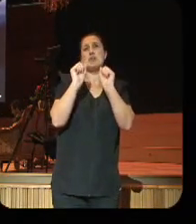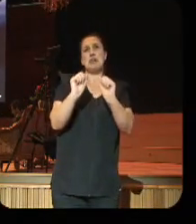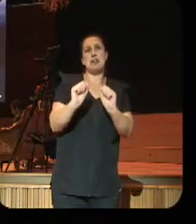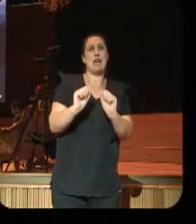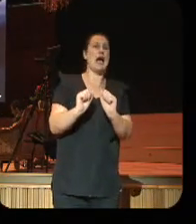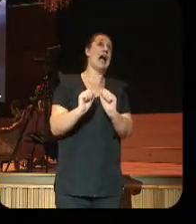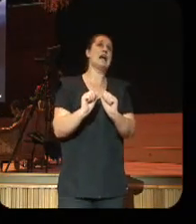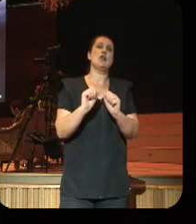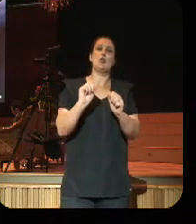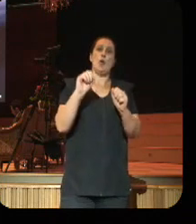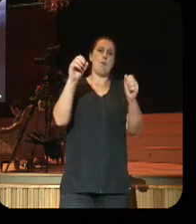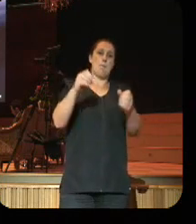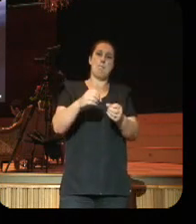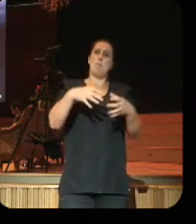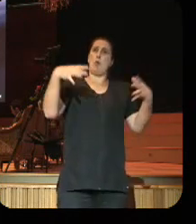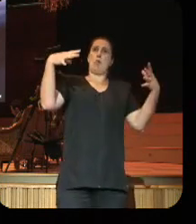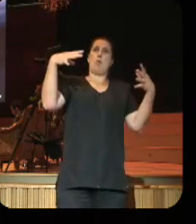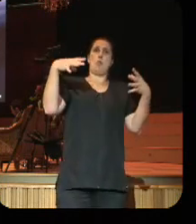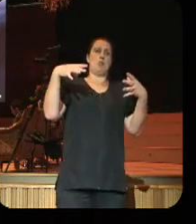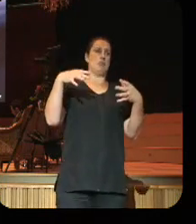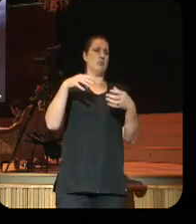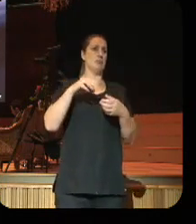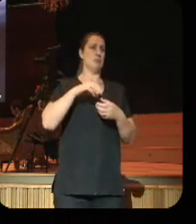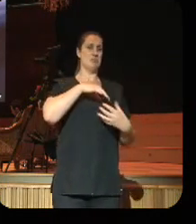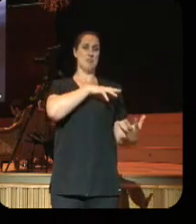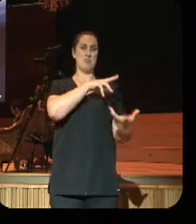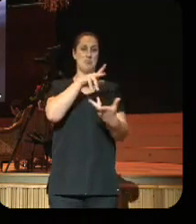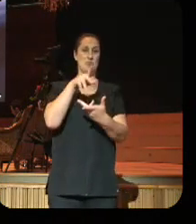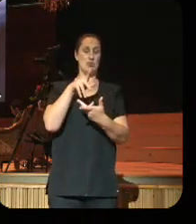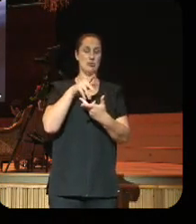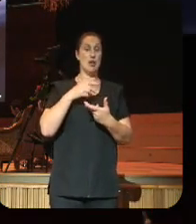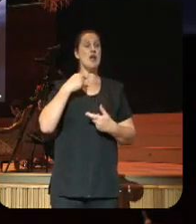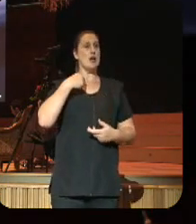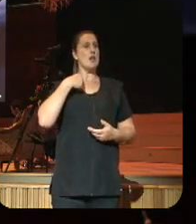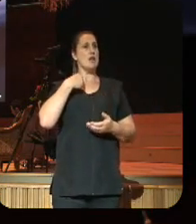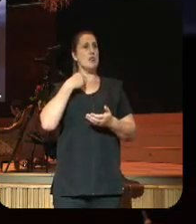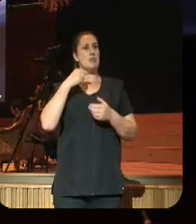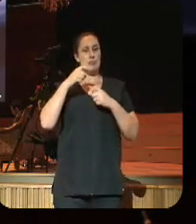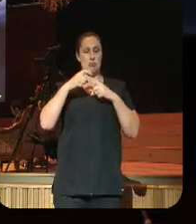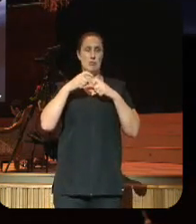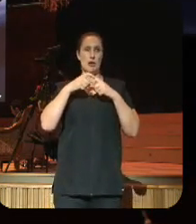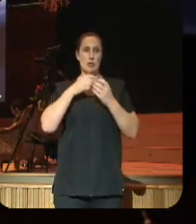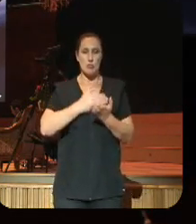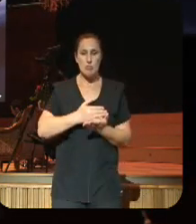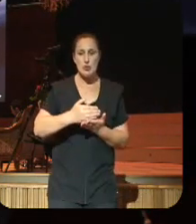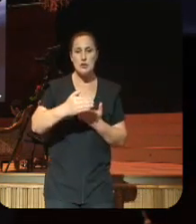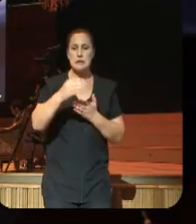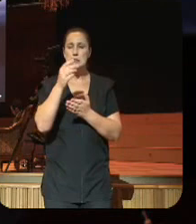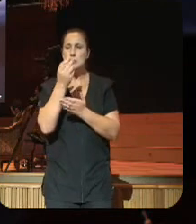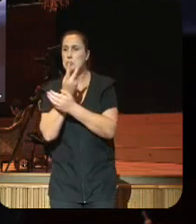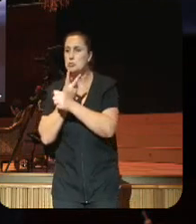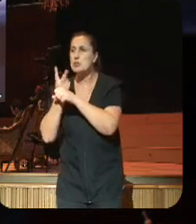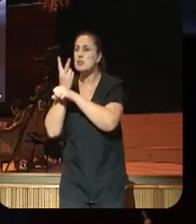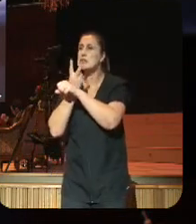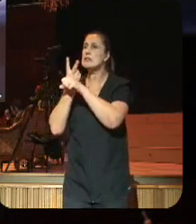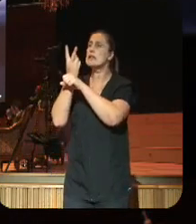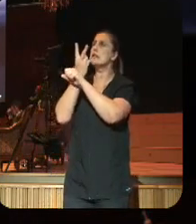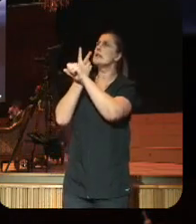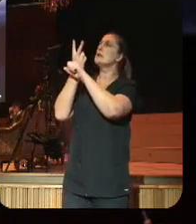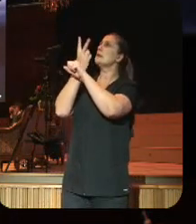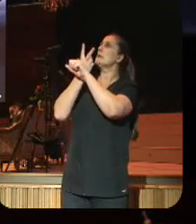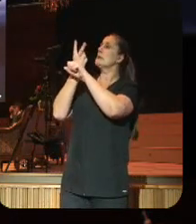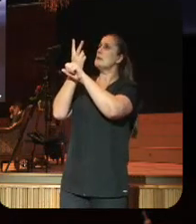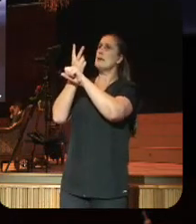a criação como um todo? E ele disse: dali em diante eu comecei uma busca para conhecer quem é